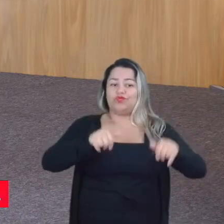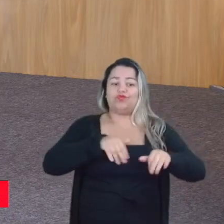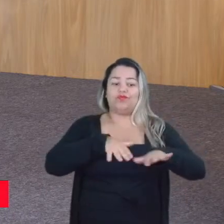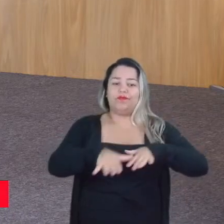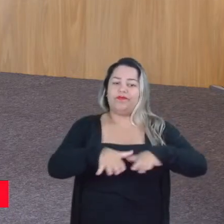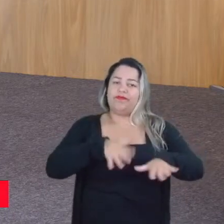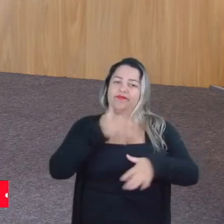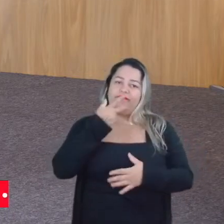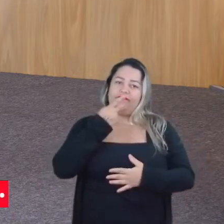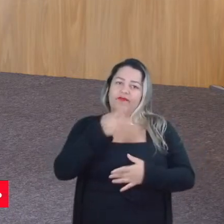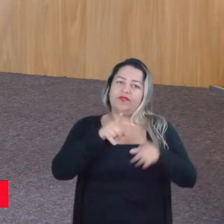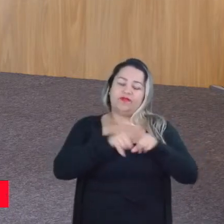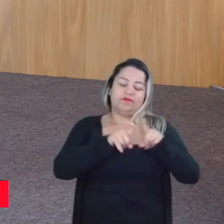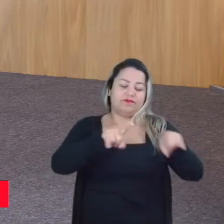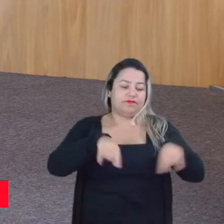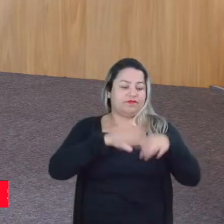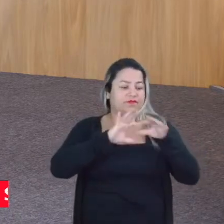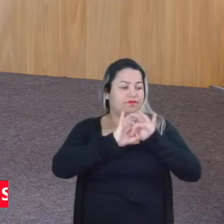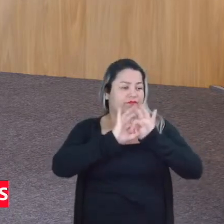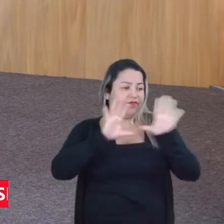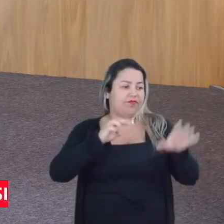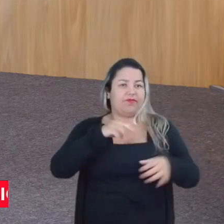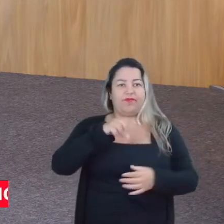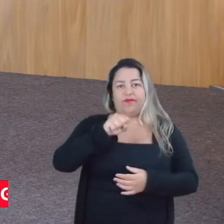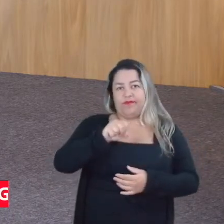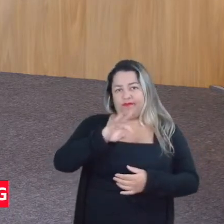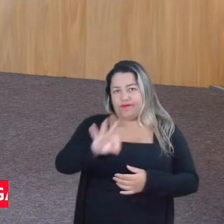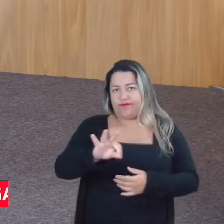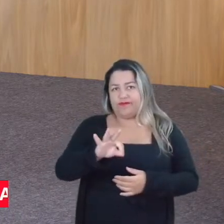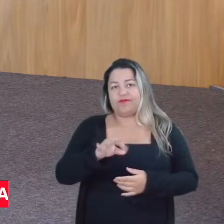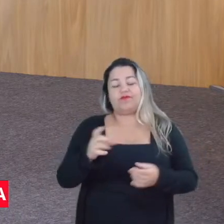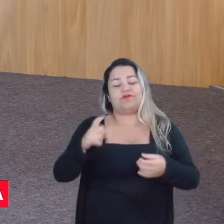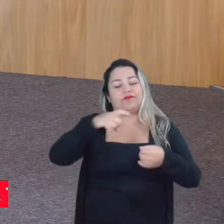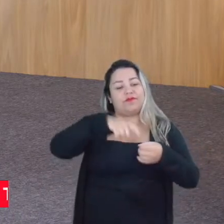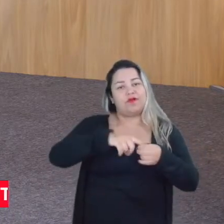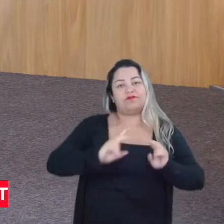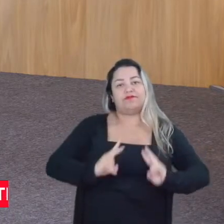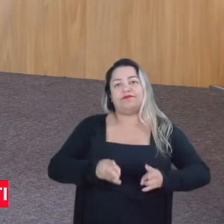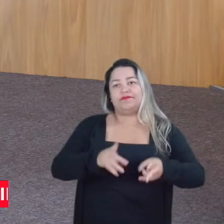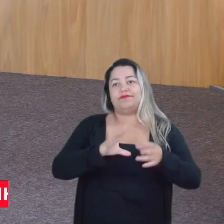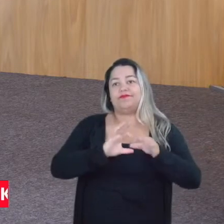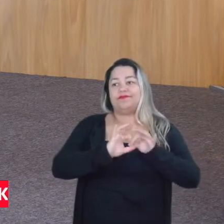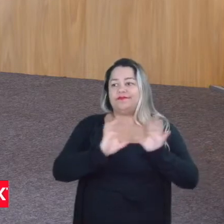movimento e dizer que esse espaço segue à disposição do MST. Vocês voltem sempre.